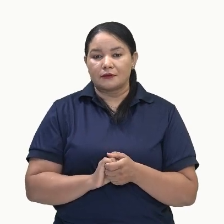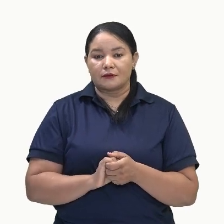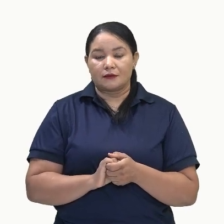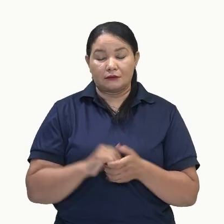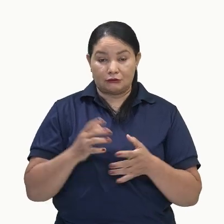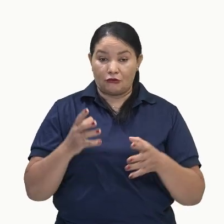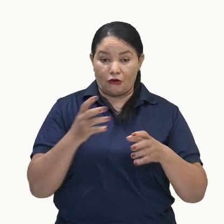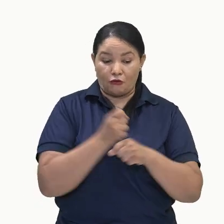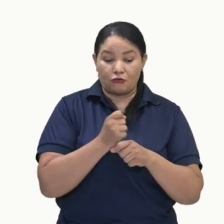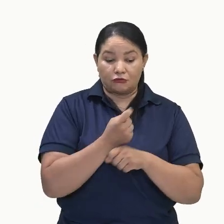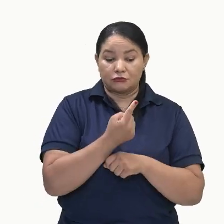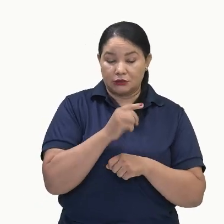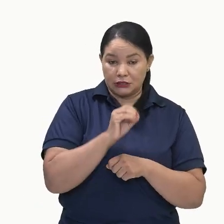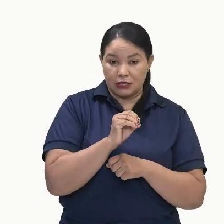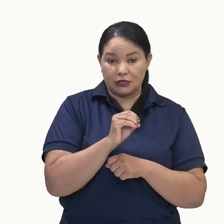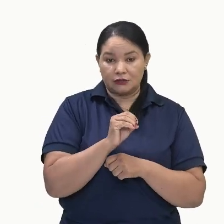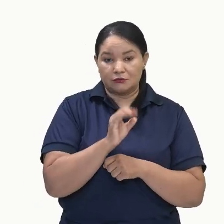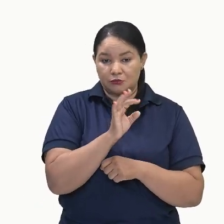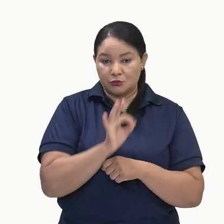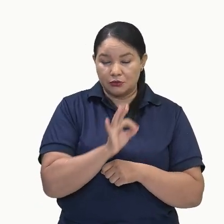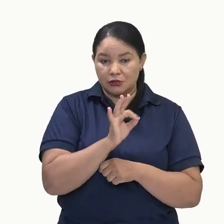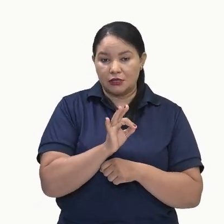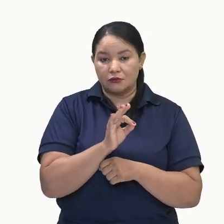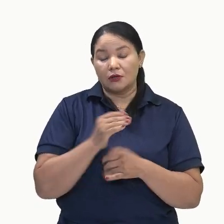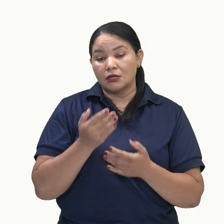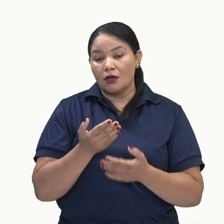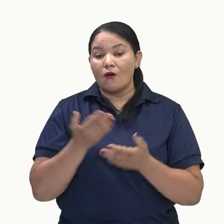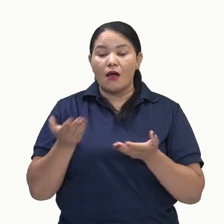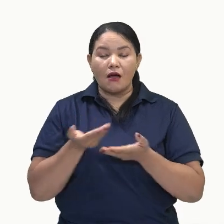um valor, para calcularmos